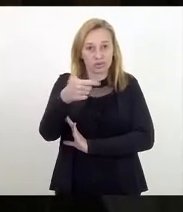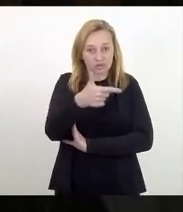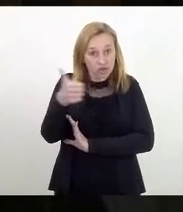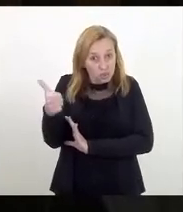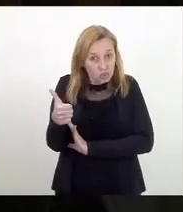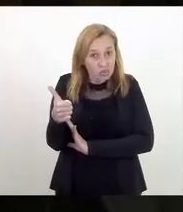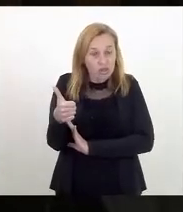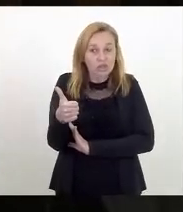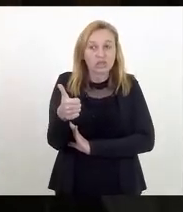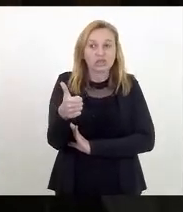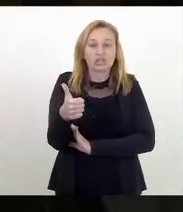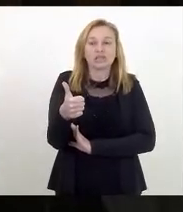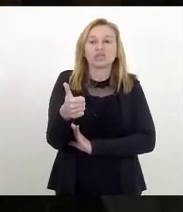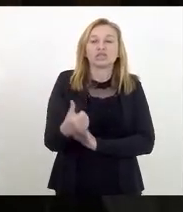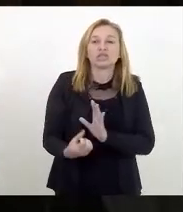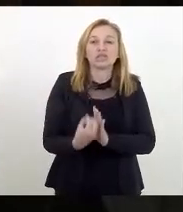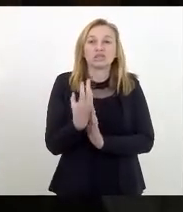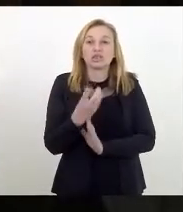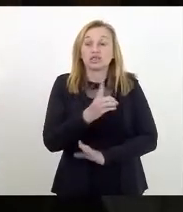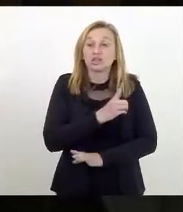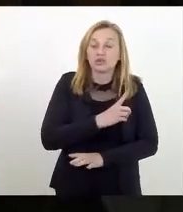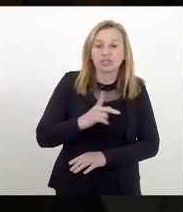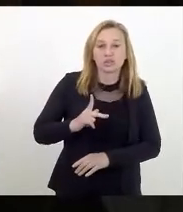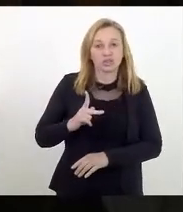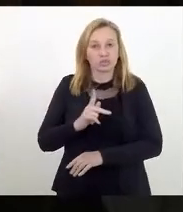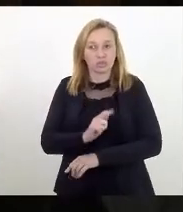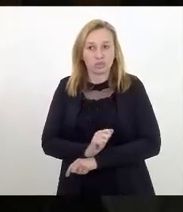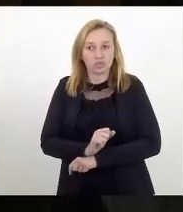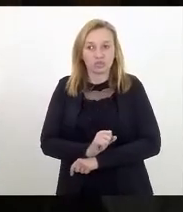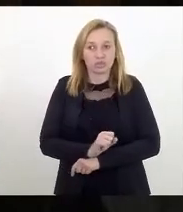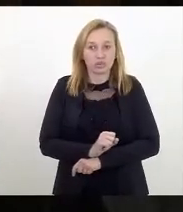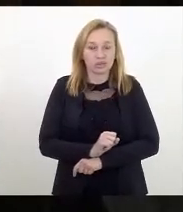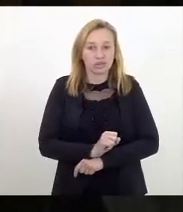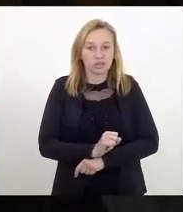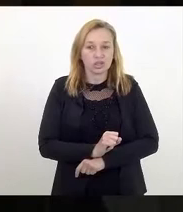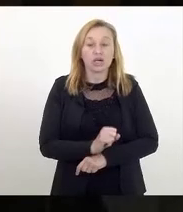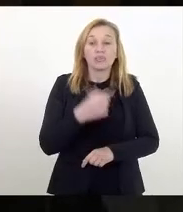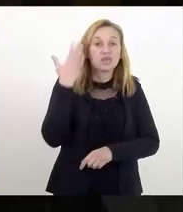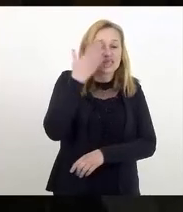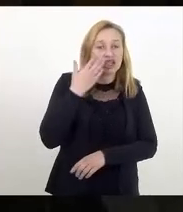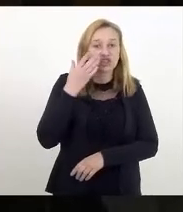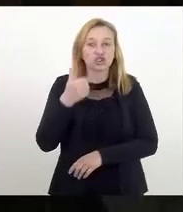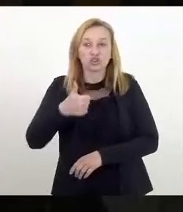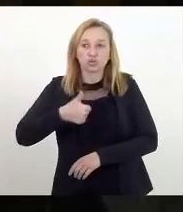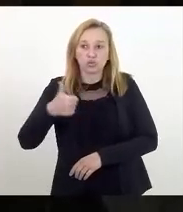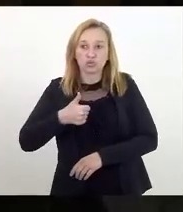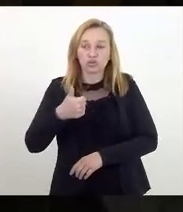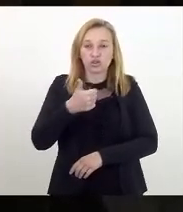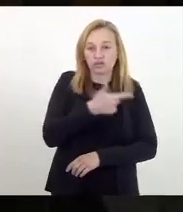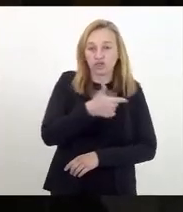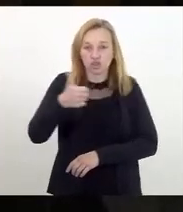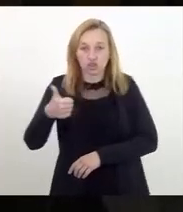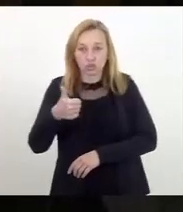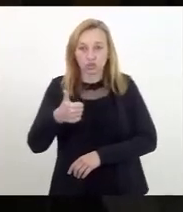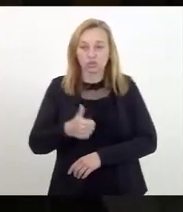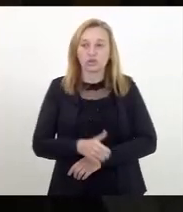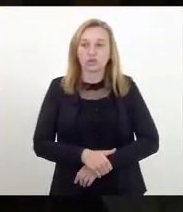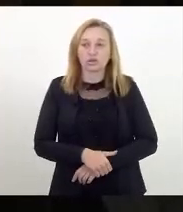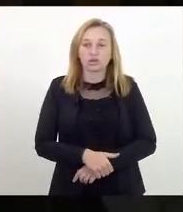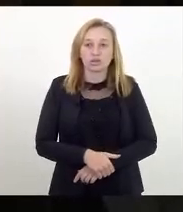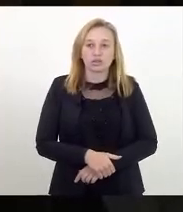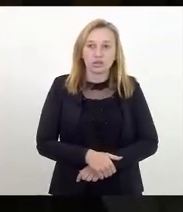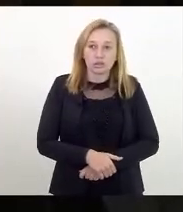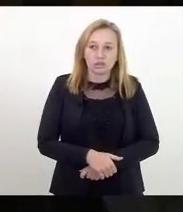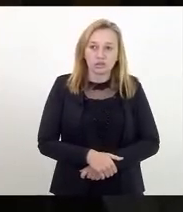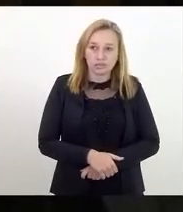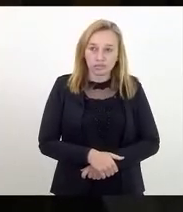de autoria da Defensoria Pública, mensagem 1 de 21, consoante a